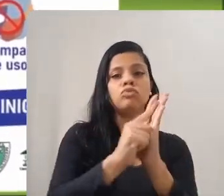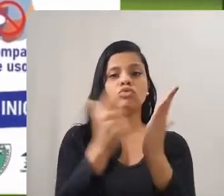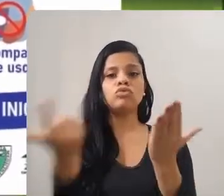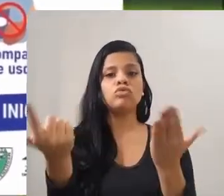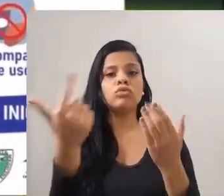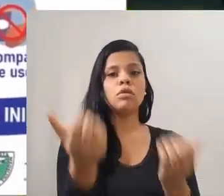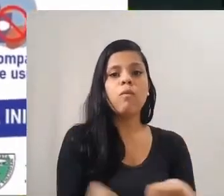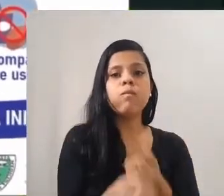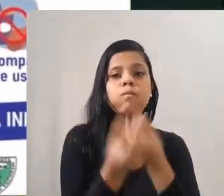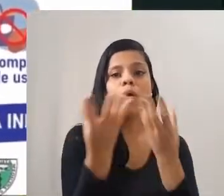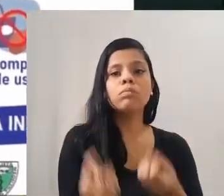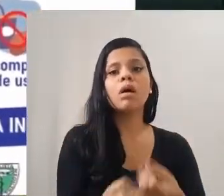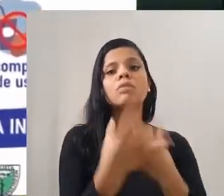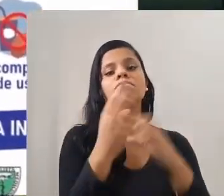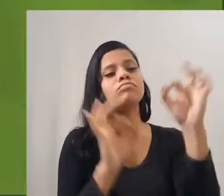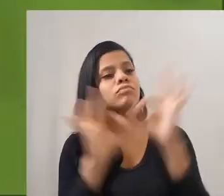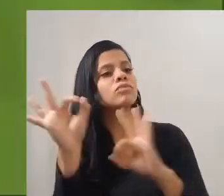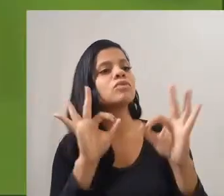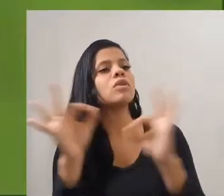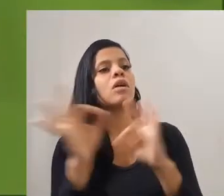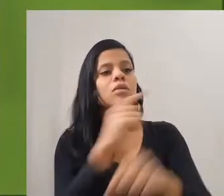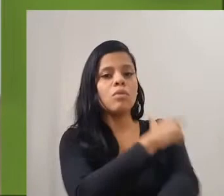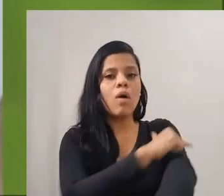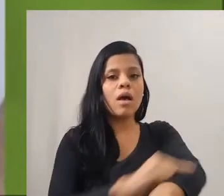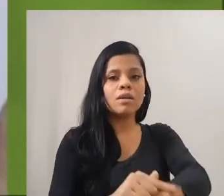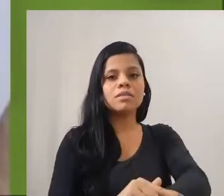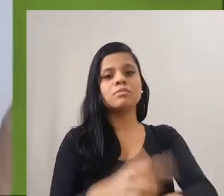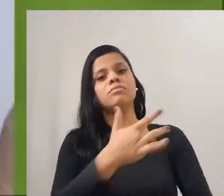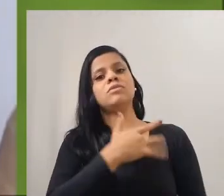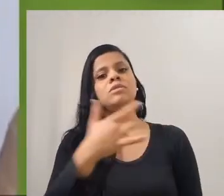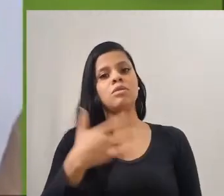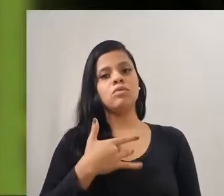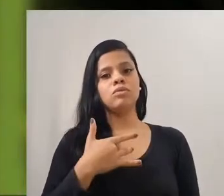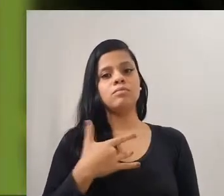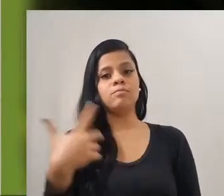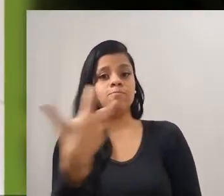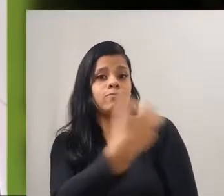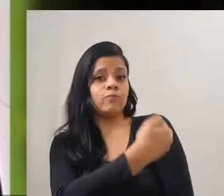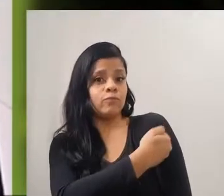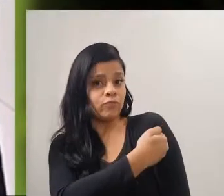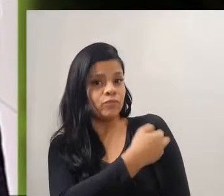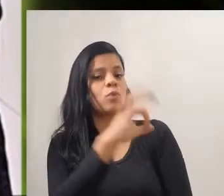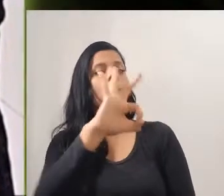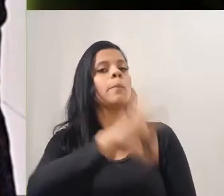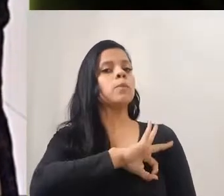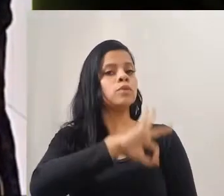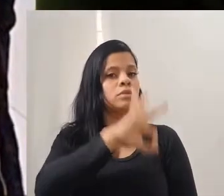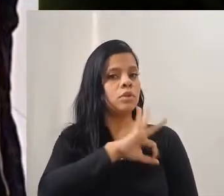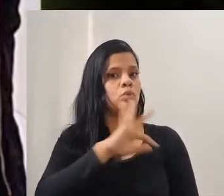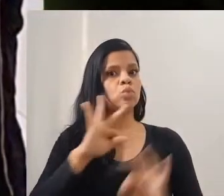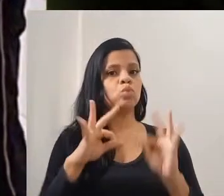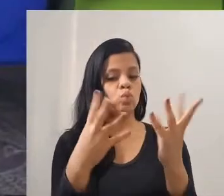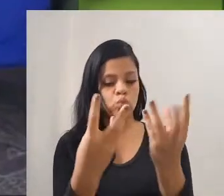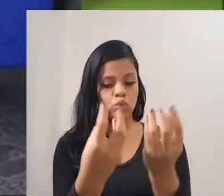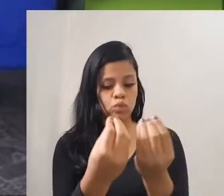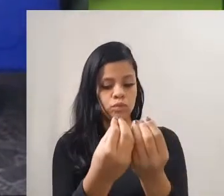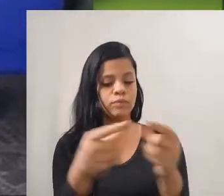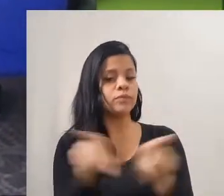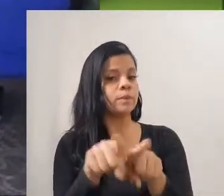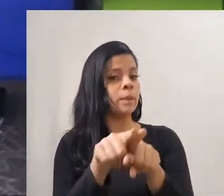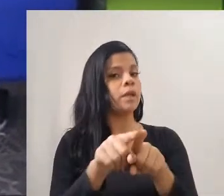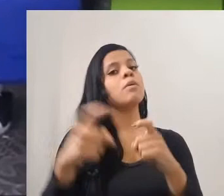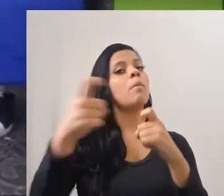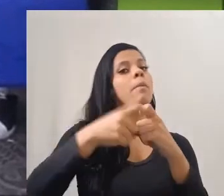na educação em saúde. Estendemos a vacinação em batalhões da Polícia Militar e vacinamos os profissionais de saúde do